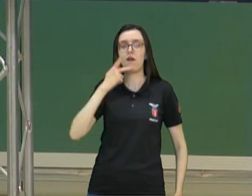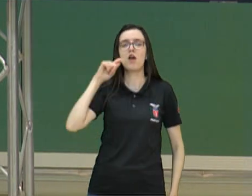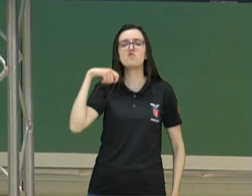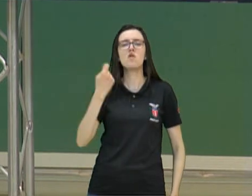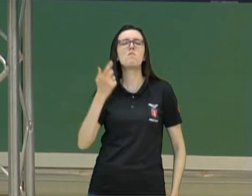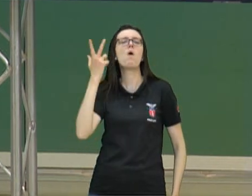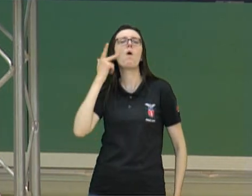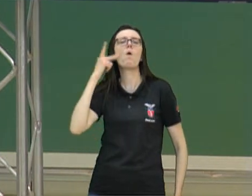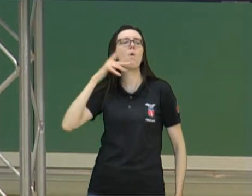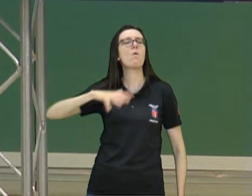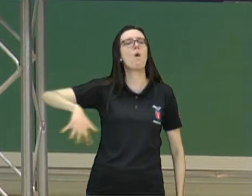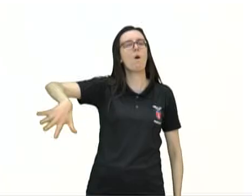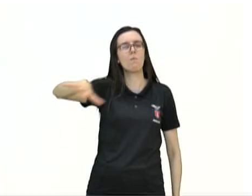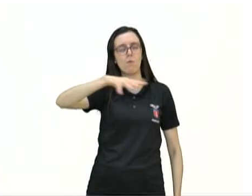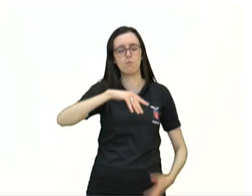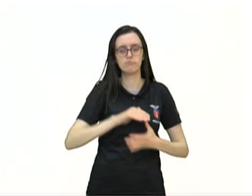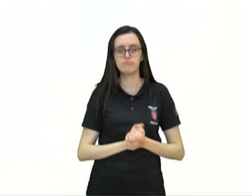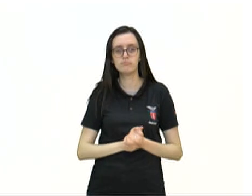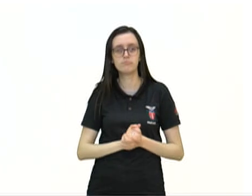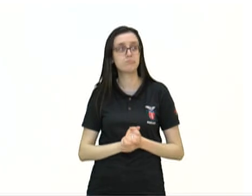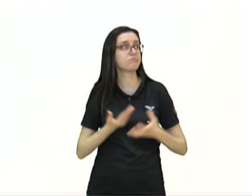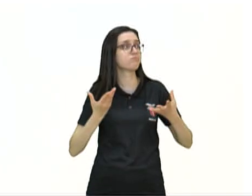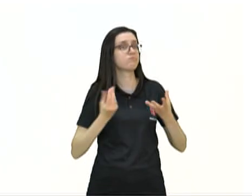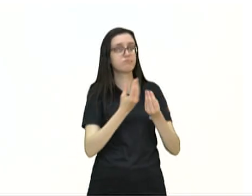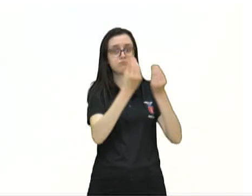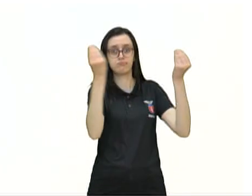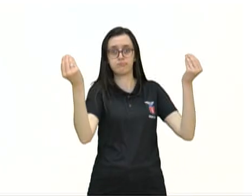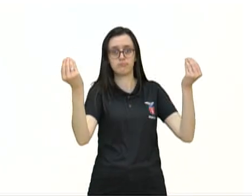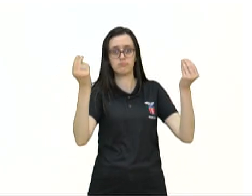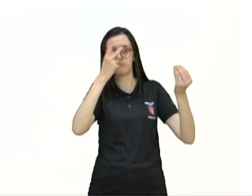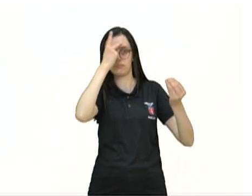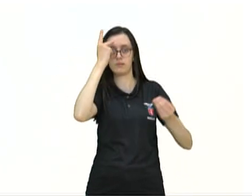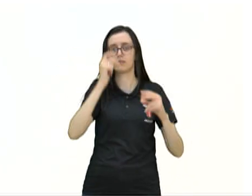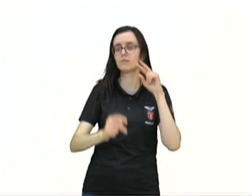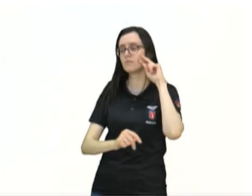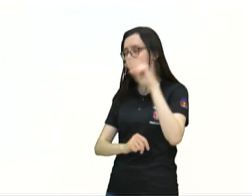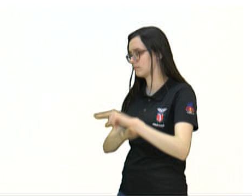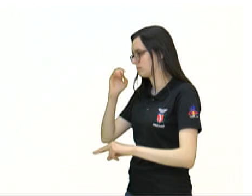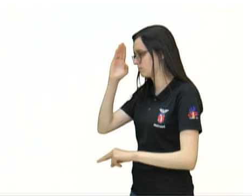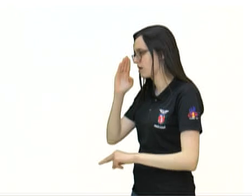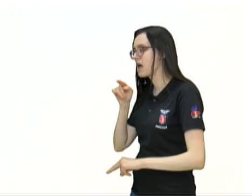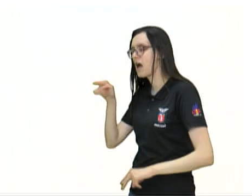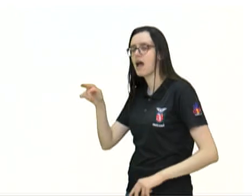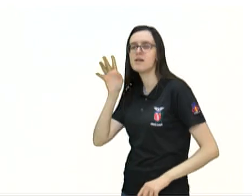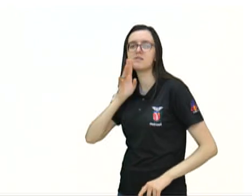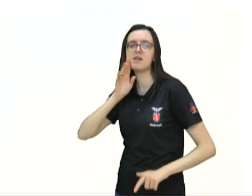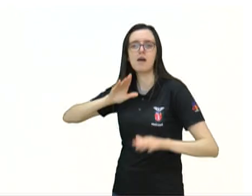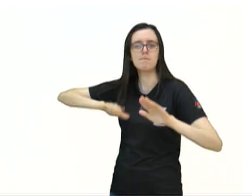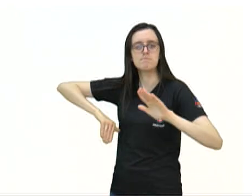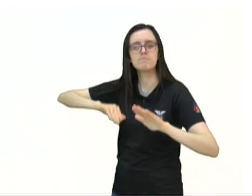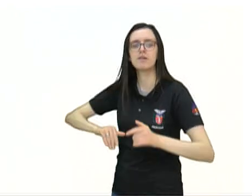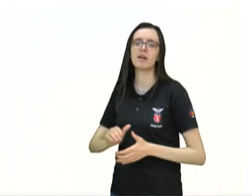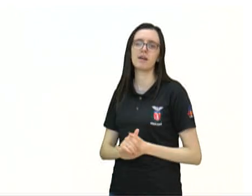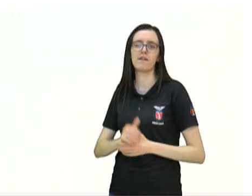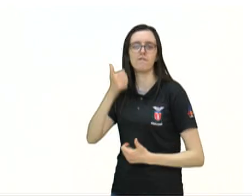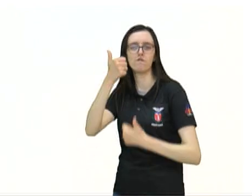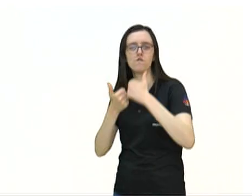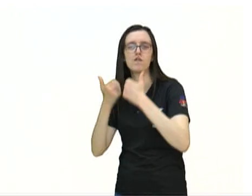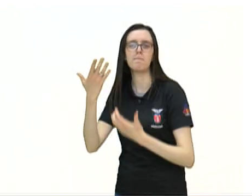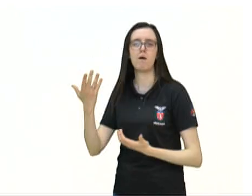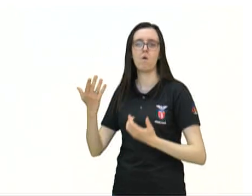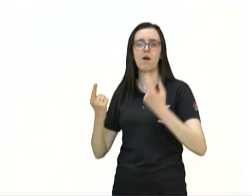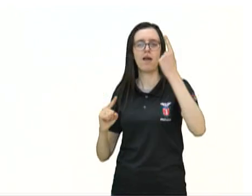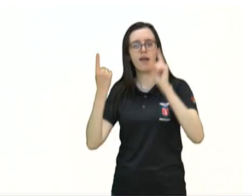do que normalmente a gente ouve. Muitas vezes o país é visto como um lugar de praias, futebol, carnaval e